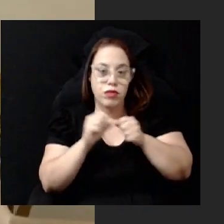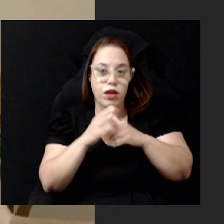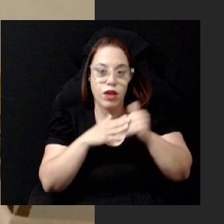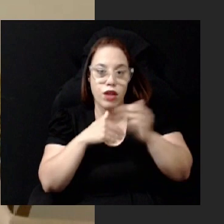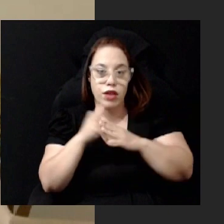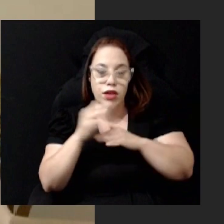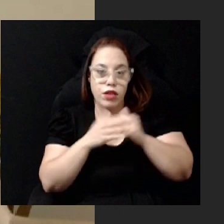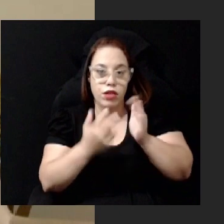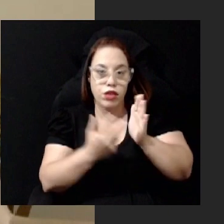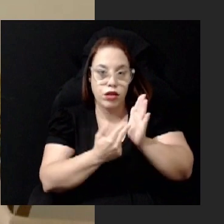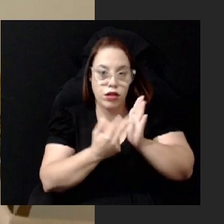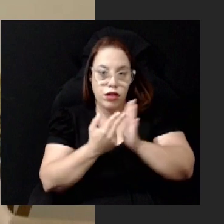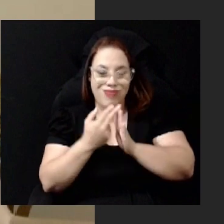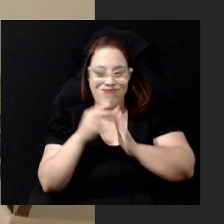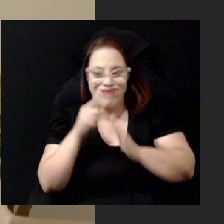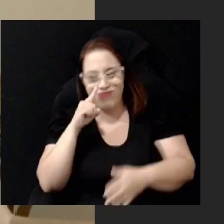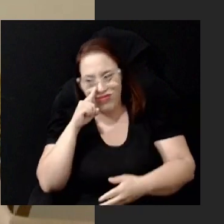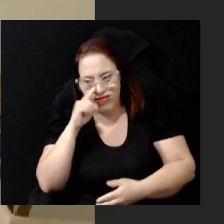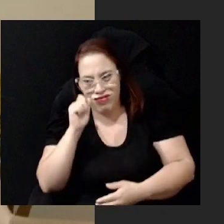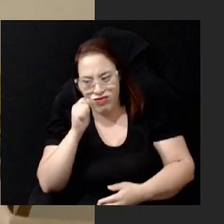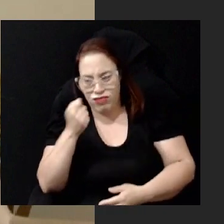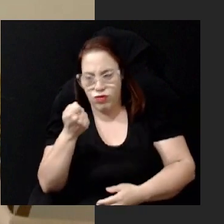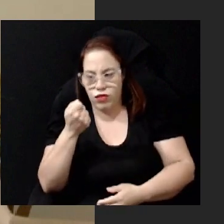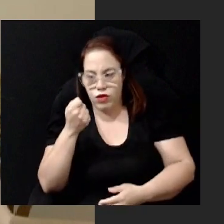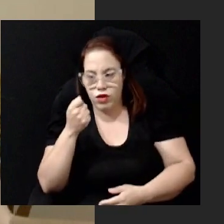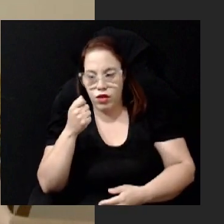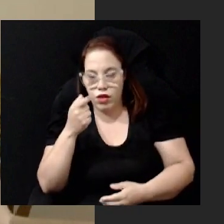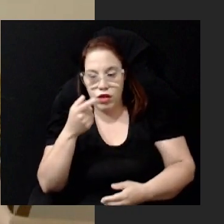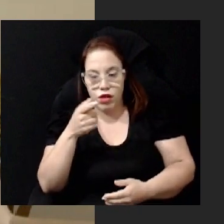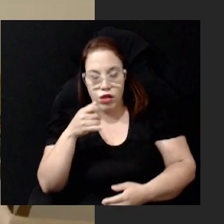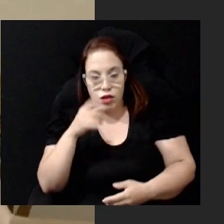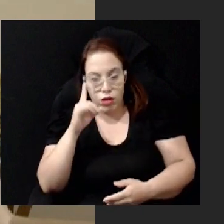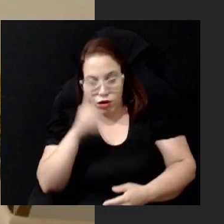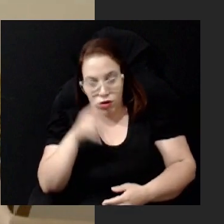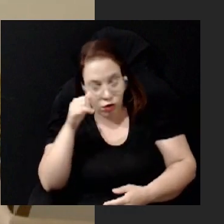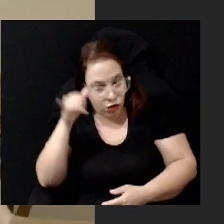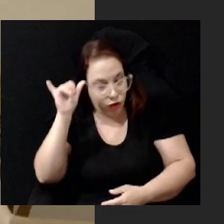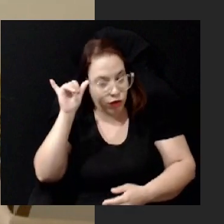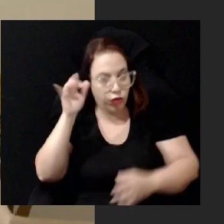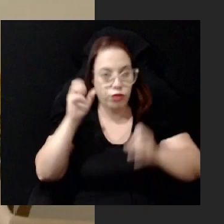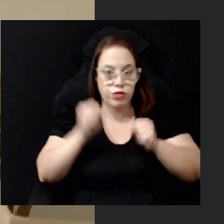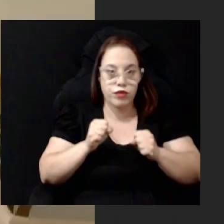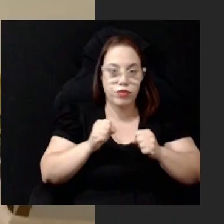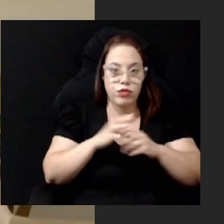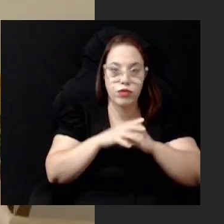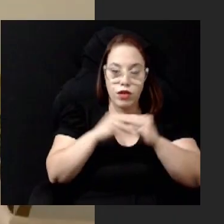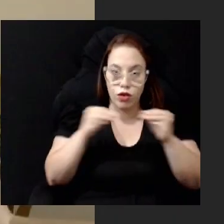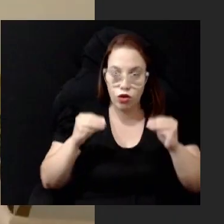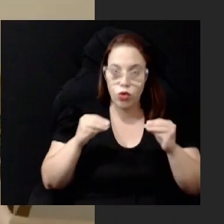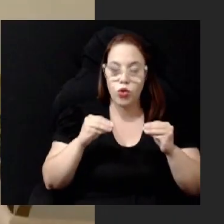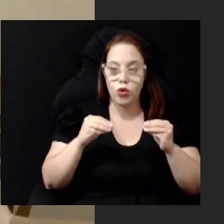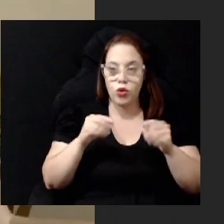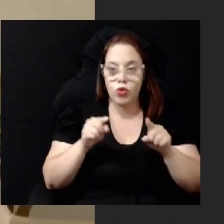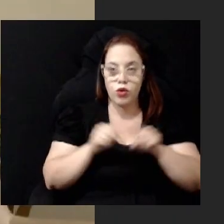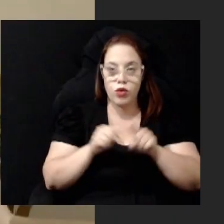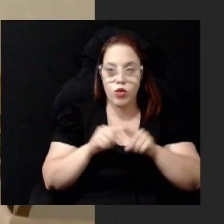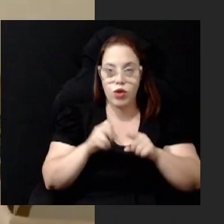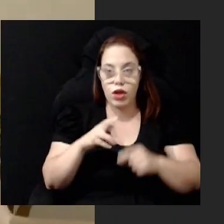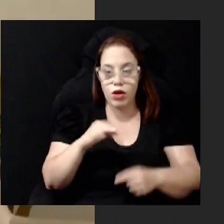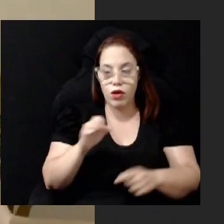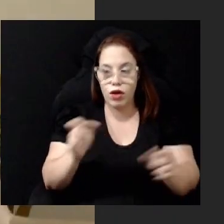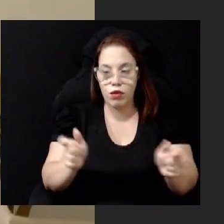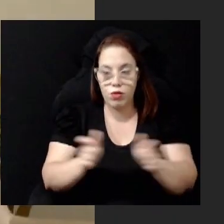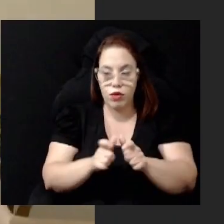tiver que fazer um tratamento cirúrgico mais agressivo. E o diagnóstico precoce me permite tudo isso, uma chance maior de cura e